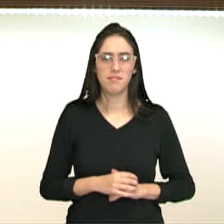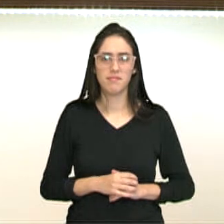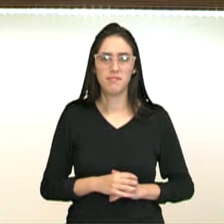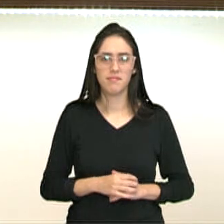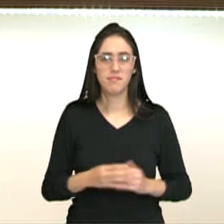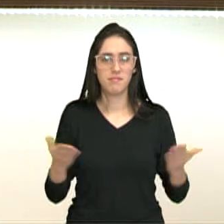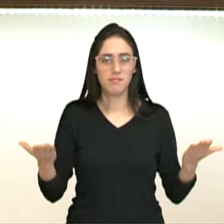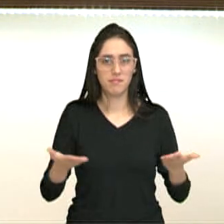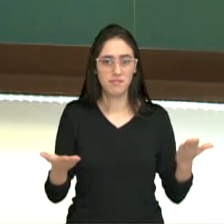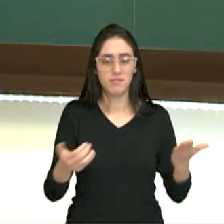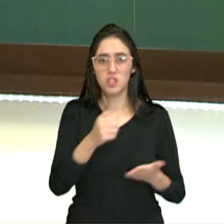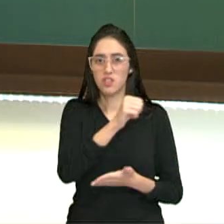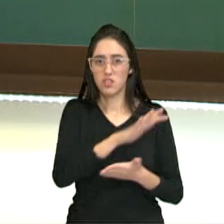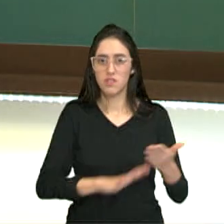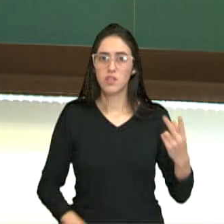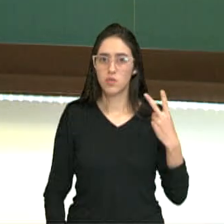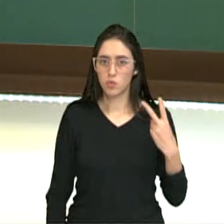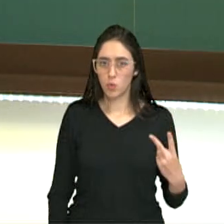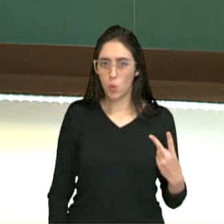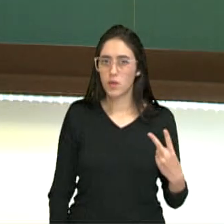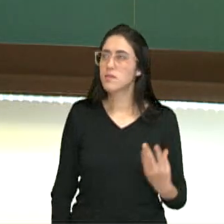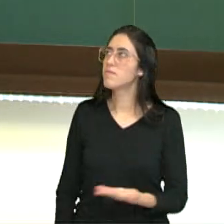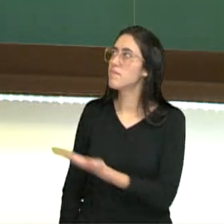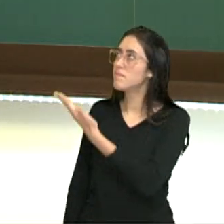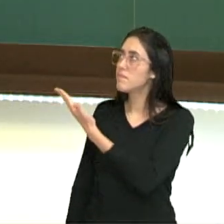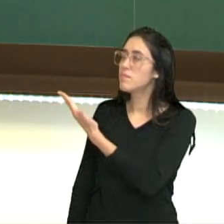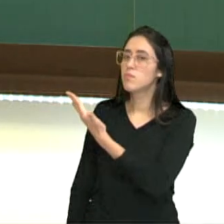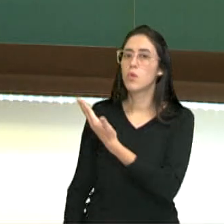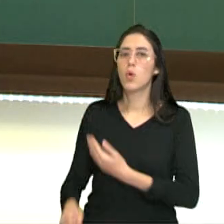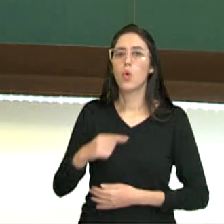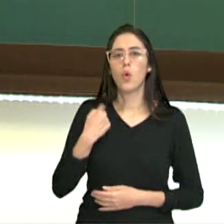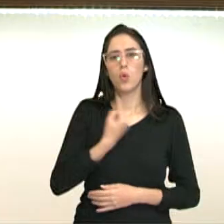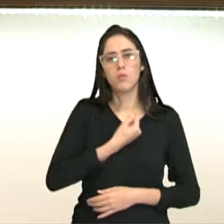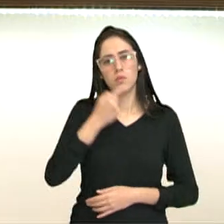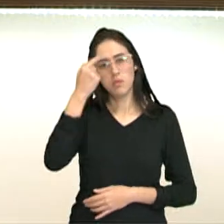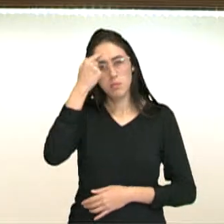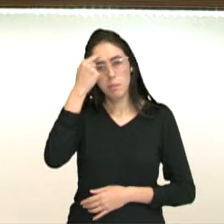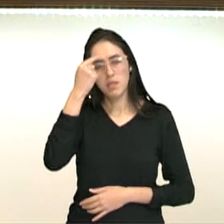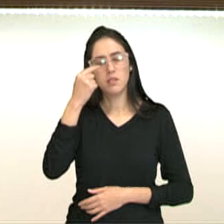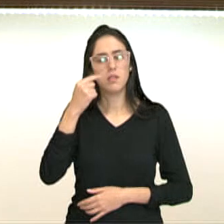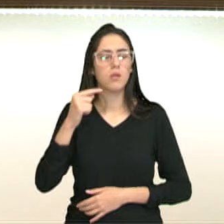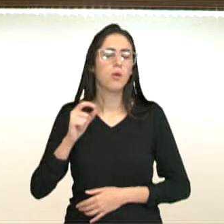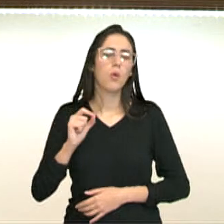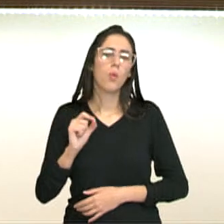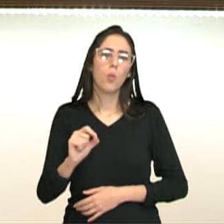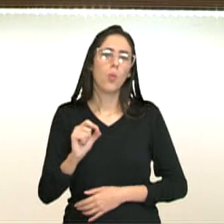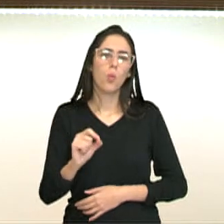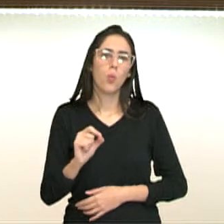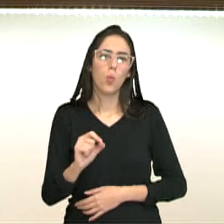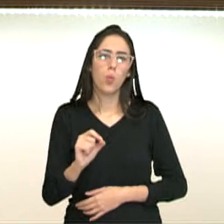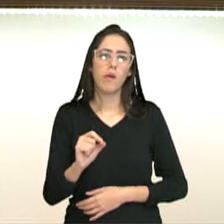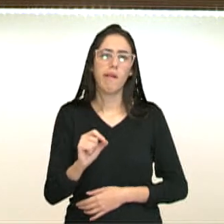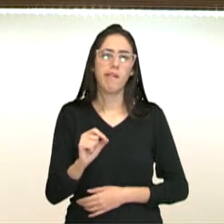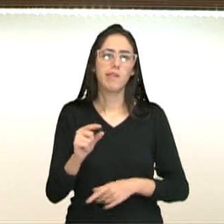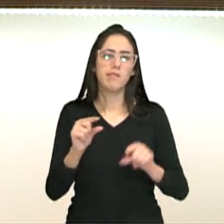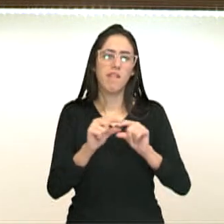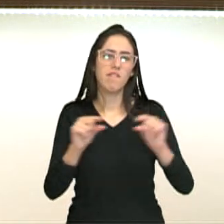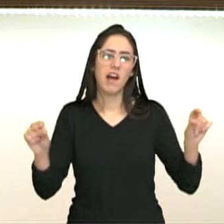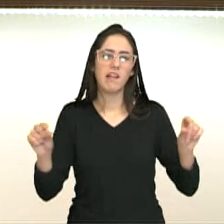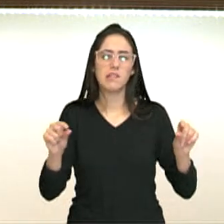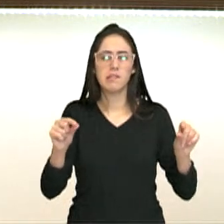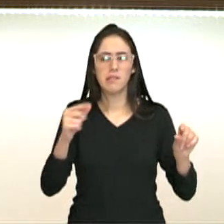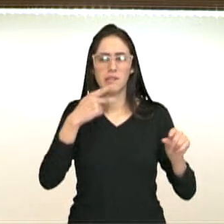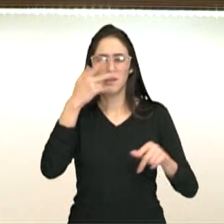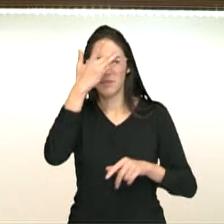Aqui nós temos uma segunda atividade, então, para a gente pensar um pouquinho o que seria utilizar essa frase. Você sabe com quem